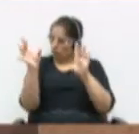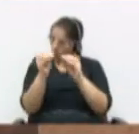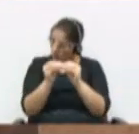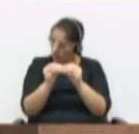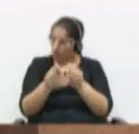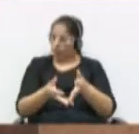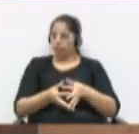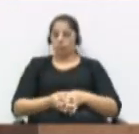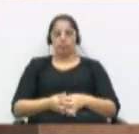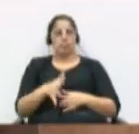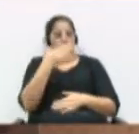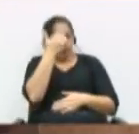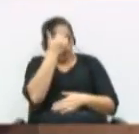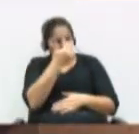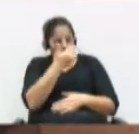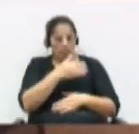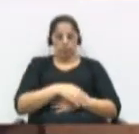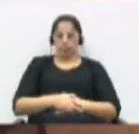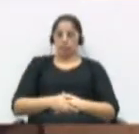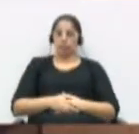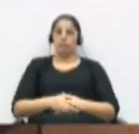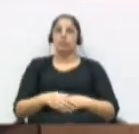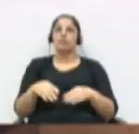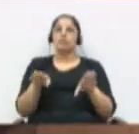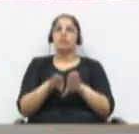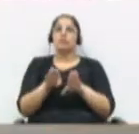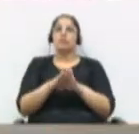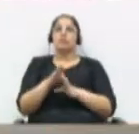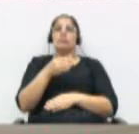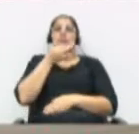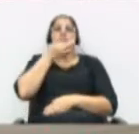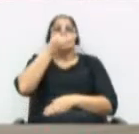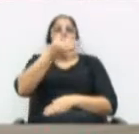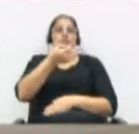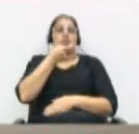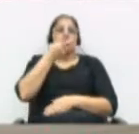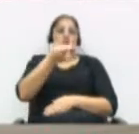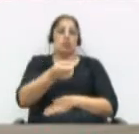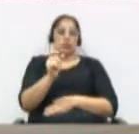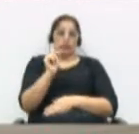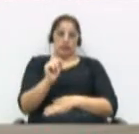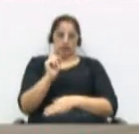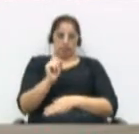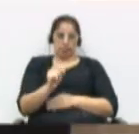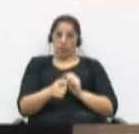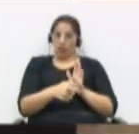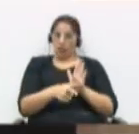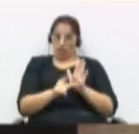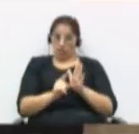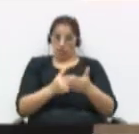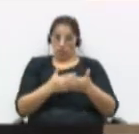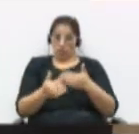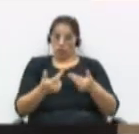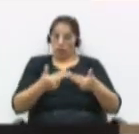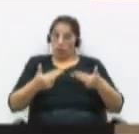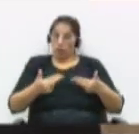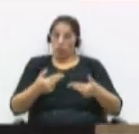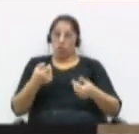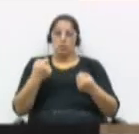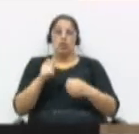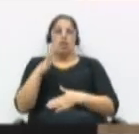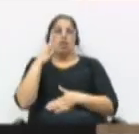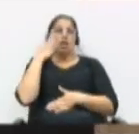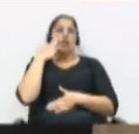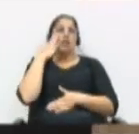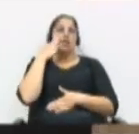Muito obrigado, senhor presidente. Eu gostaria de dizer, gente, que, antes de mais nada, a gente primeiro precisa entender